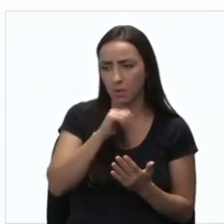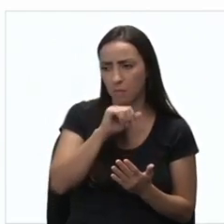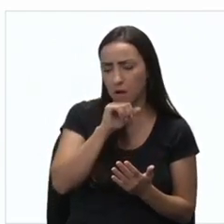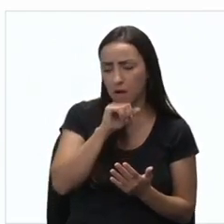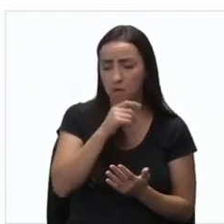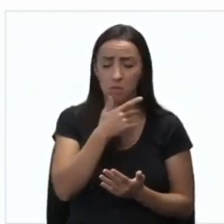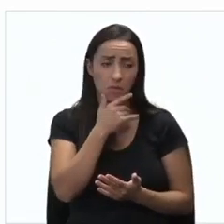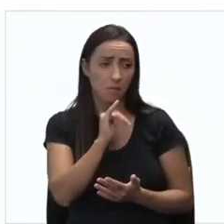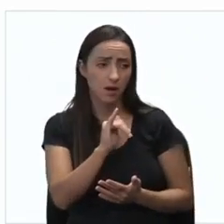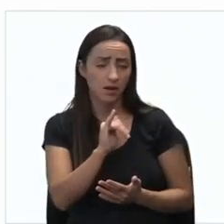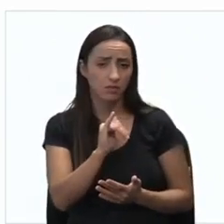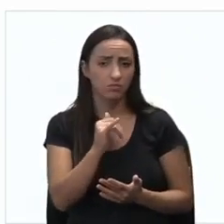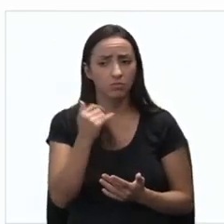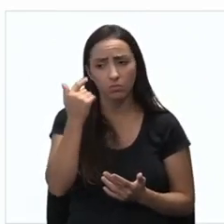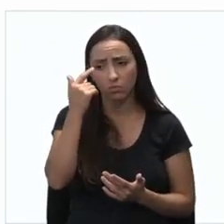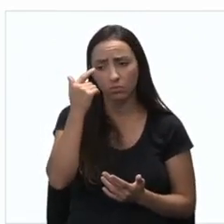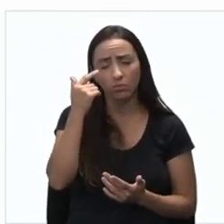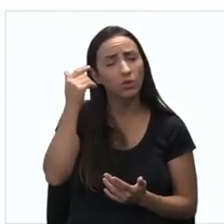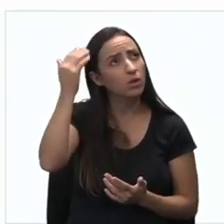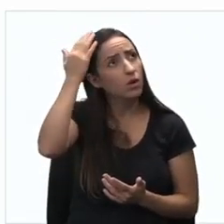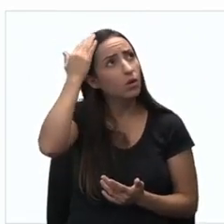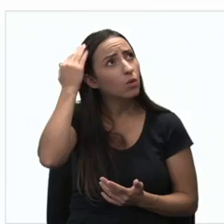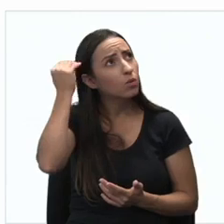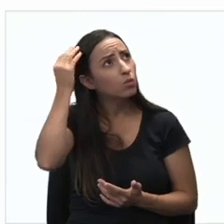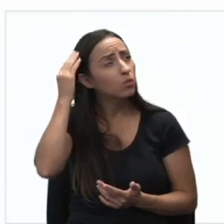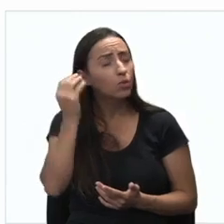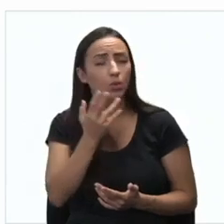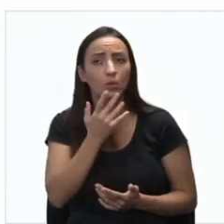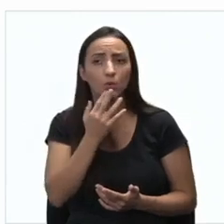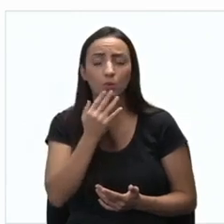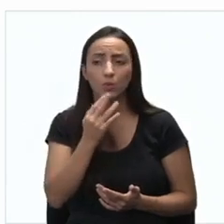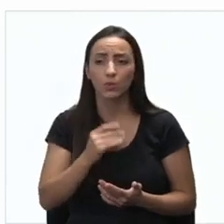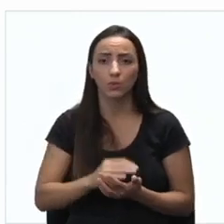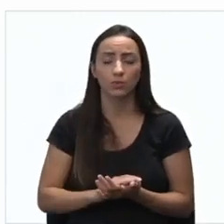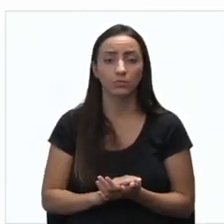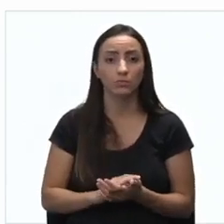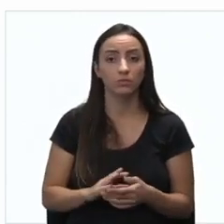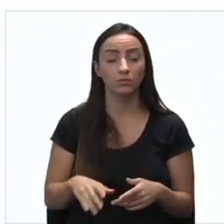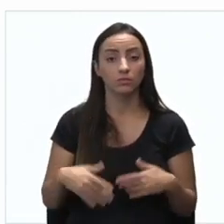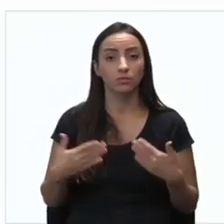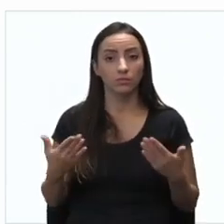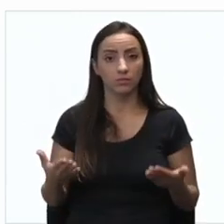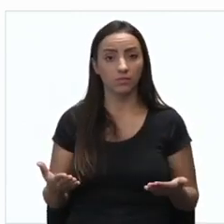pai, né? Qual que é a cor dos meus cabelos, a minha constituição